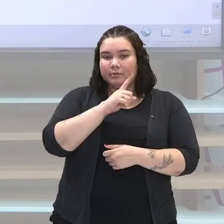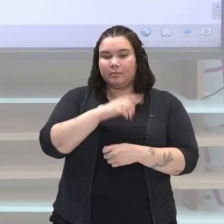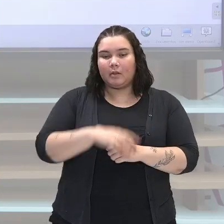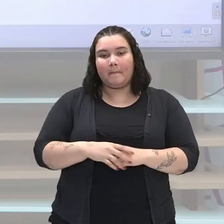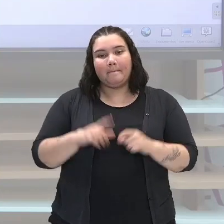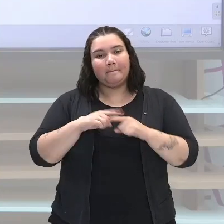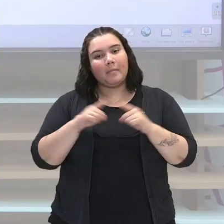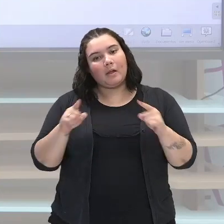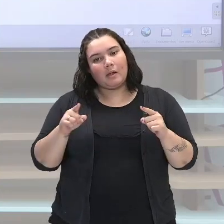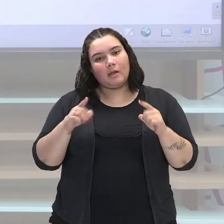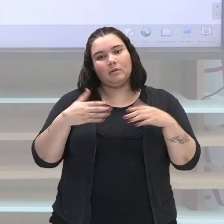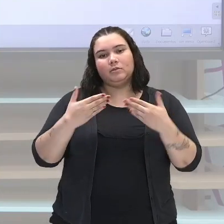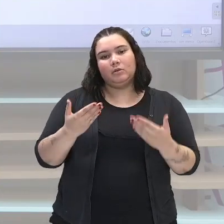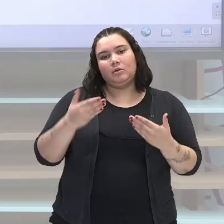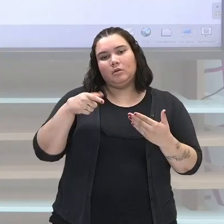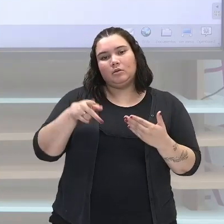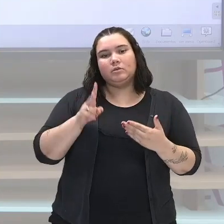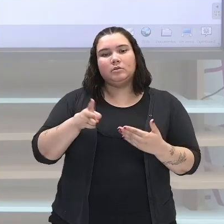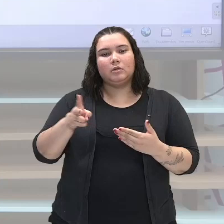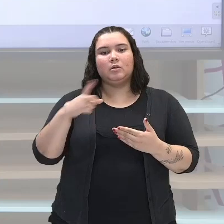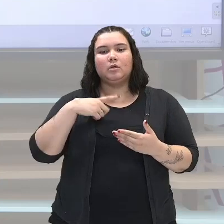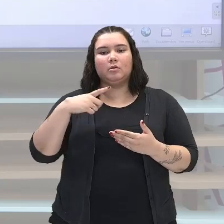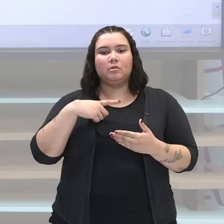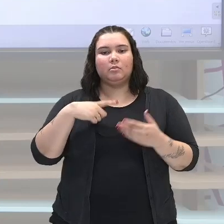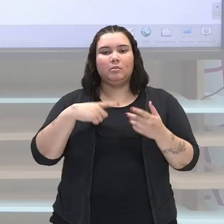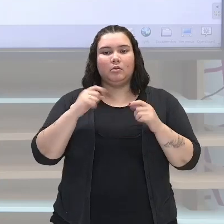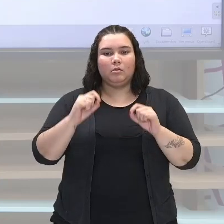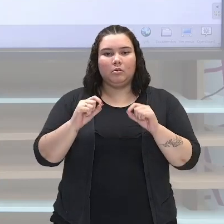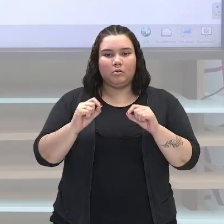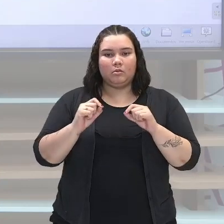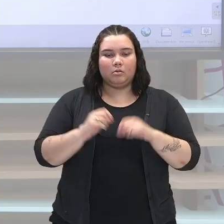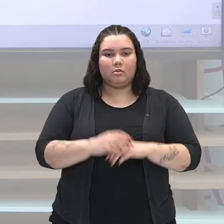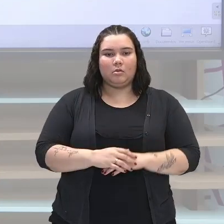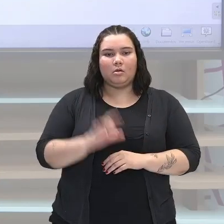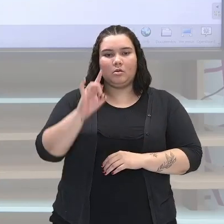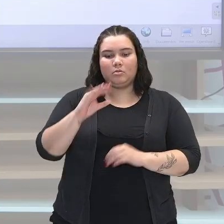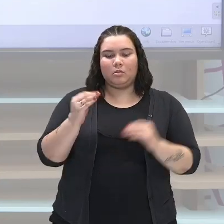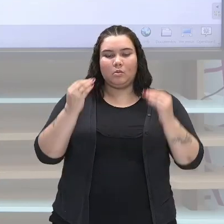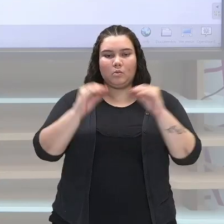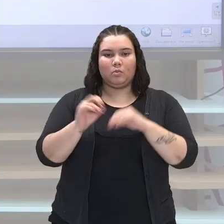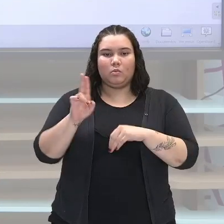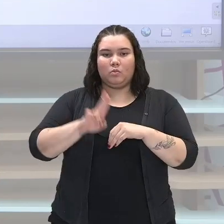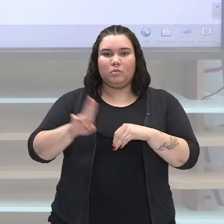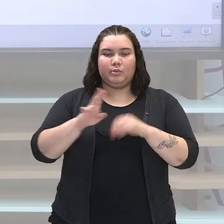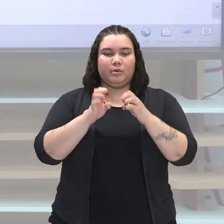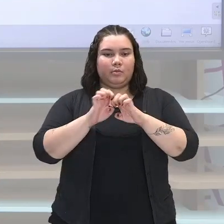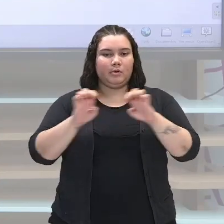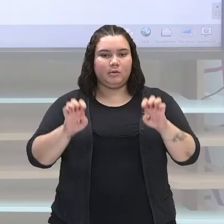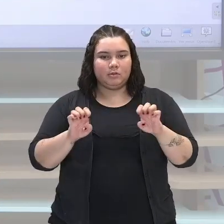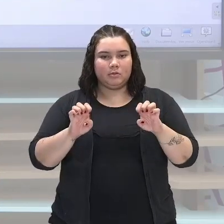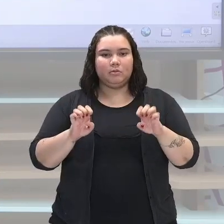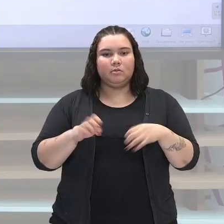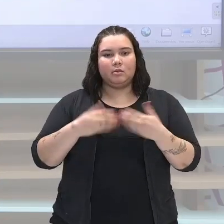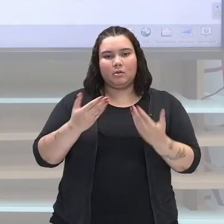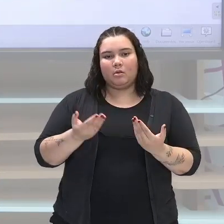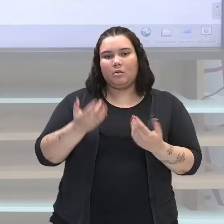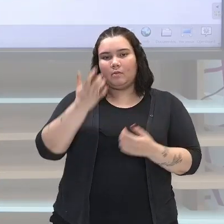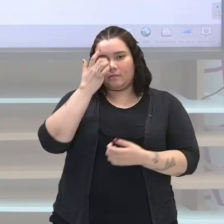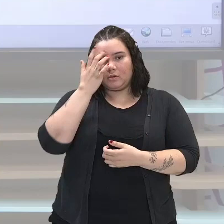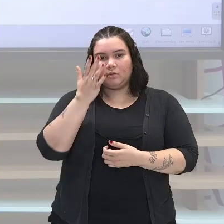normalmente, como o intuito sempre é apenas aplicar o conceito, né? O avaliador dificilmente vai